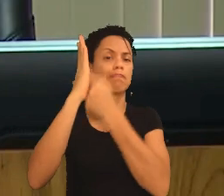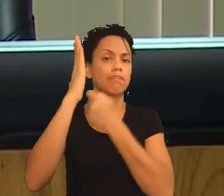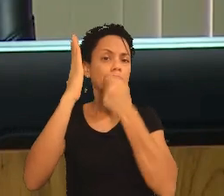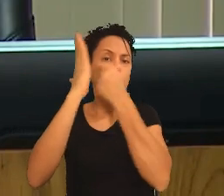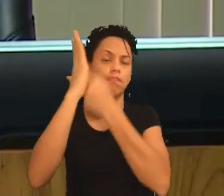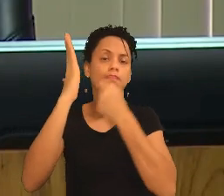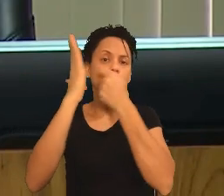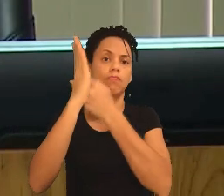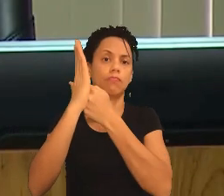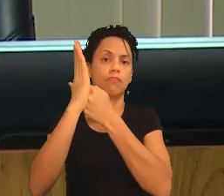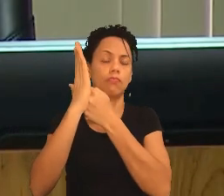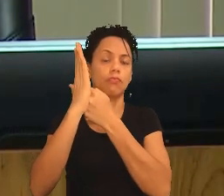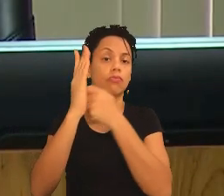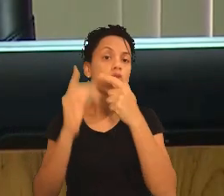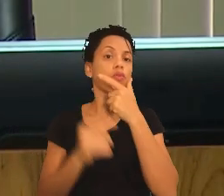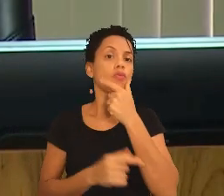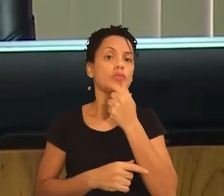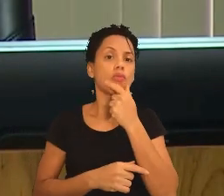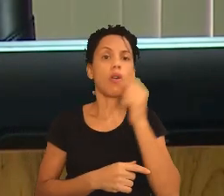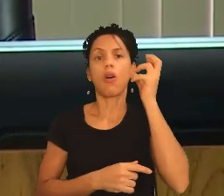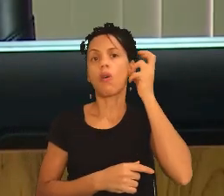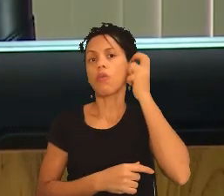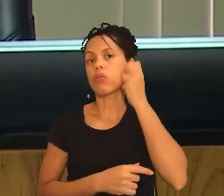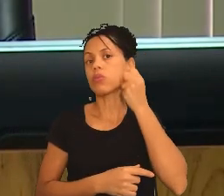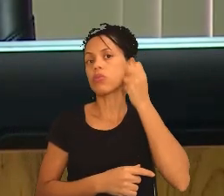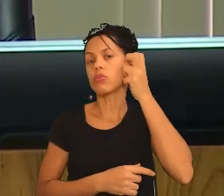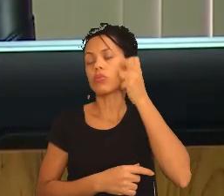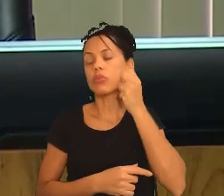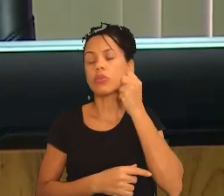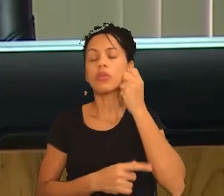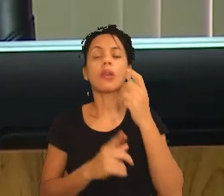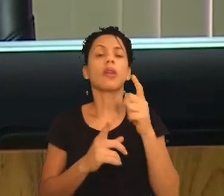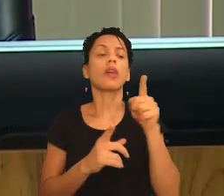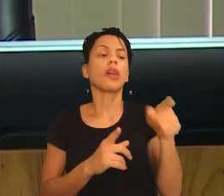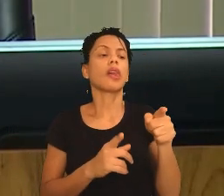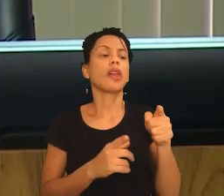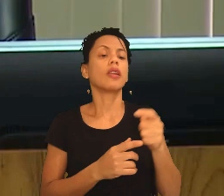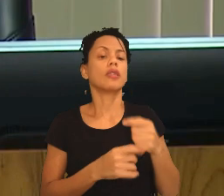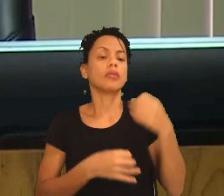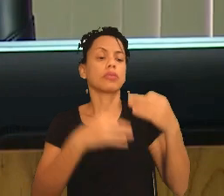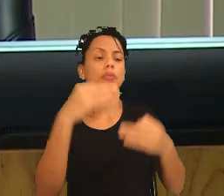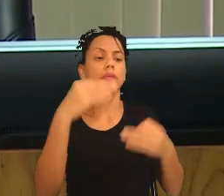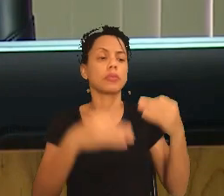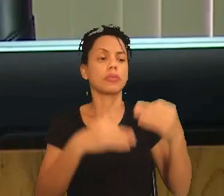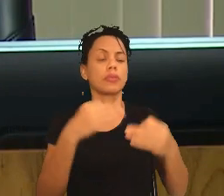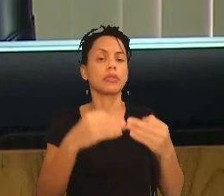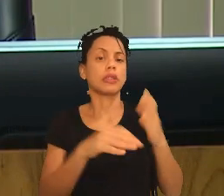lutando, vem sofrendo com essas investidas, né?